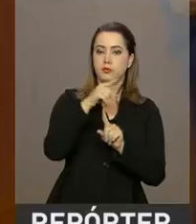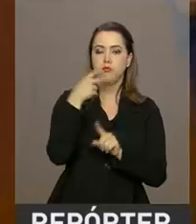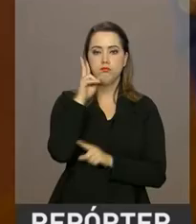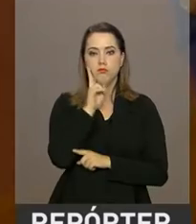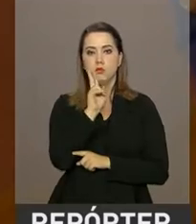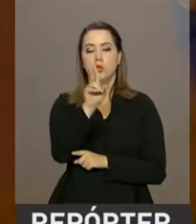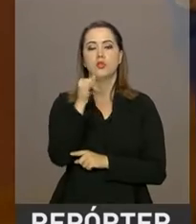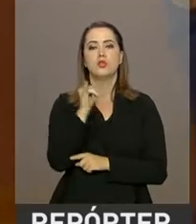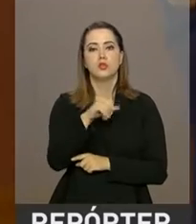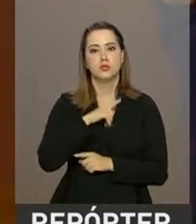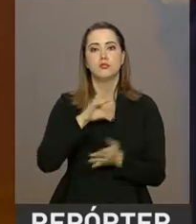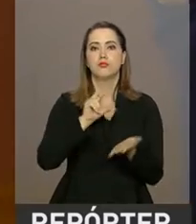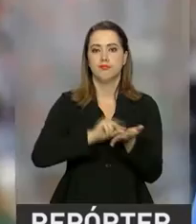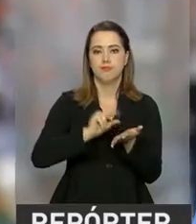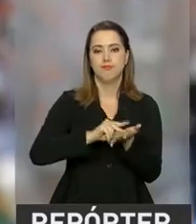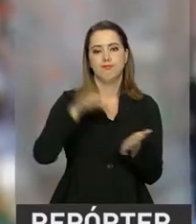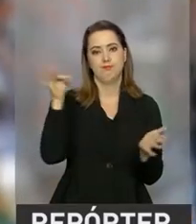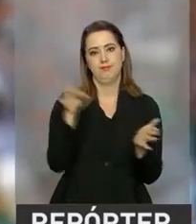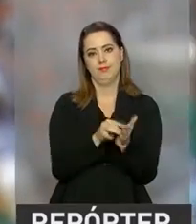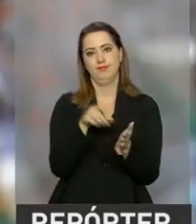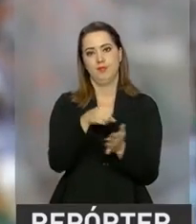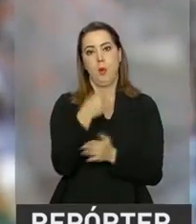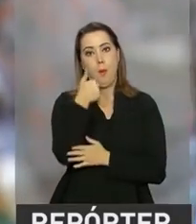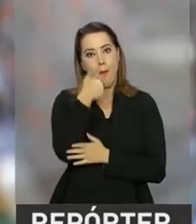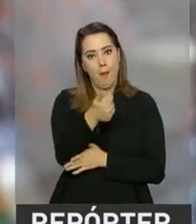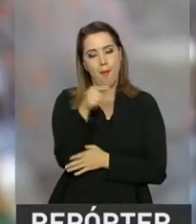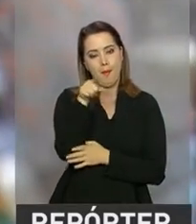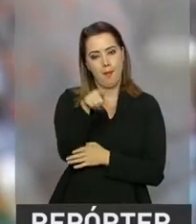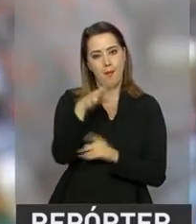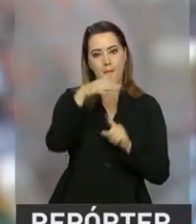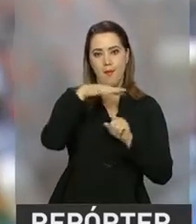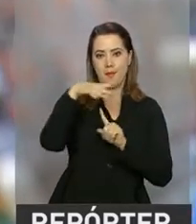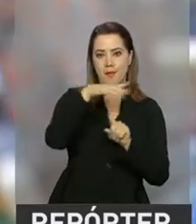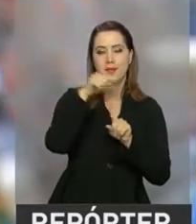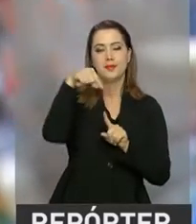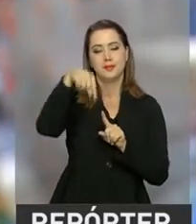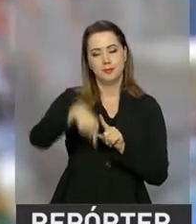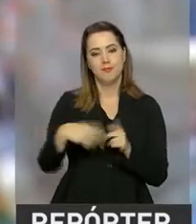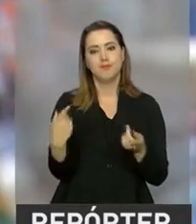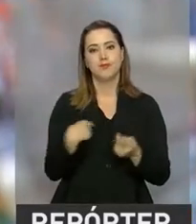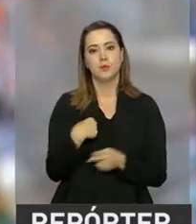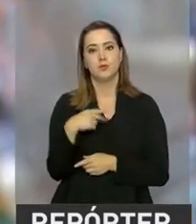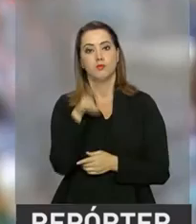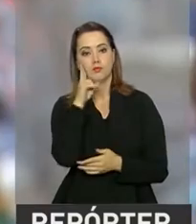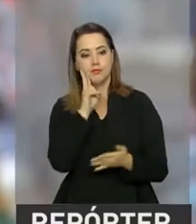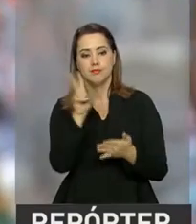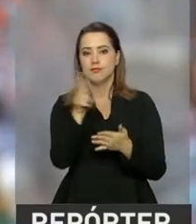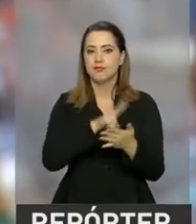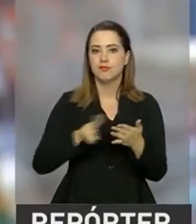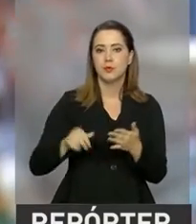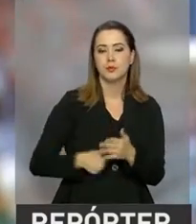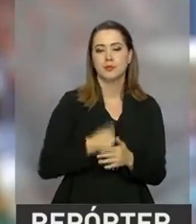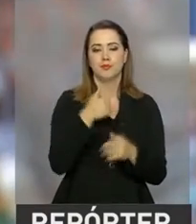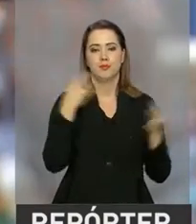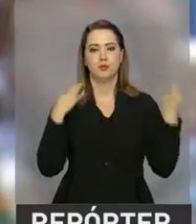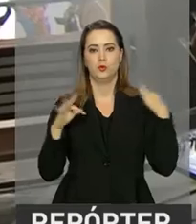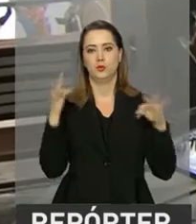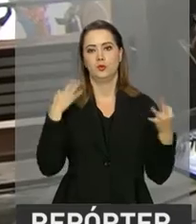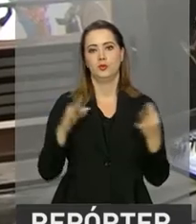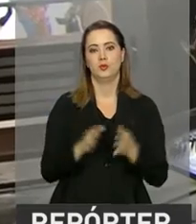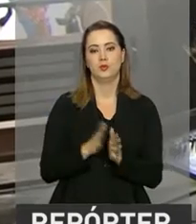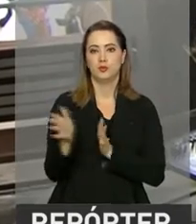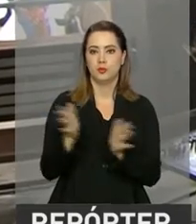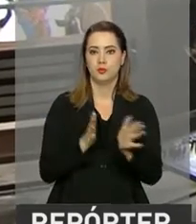aqui no aplicativo é verdade. Ponto para a Feira de São Cristóvão, ponto para quem está avaliando os lugares e tornando o turismo mais acessível.